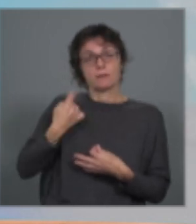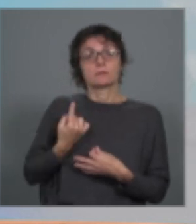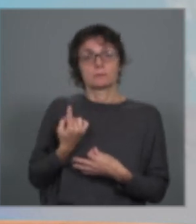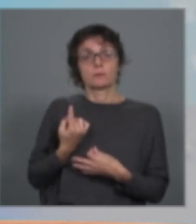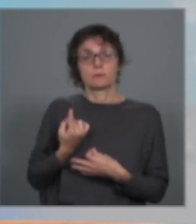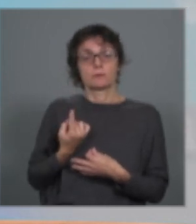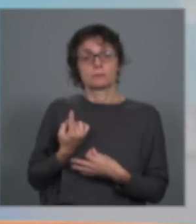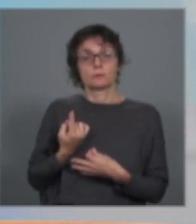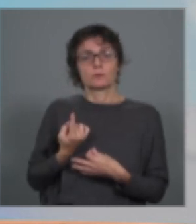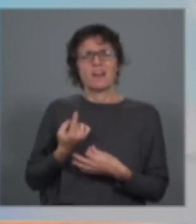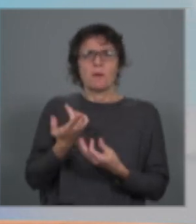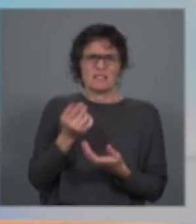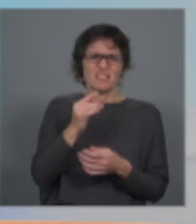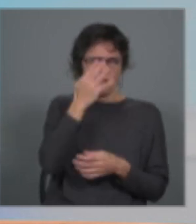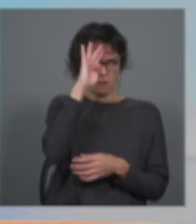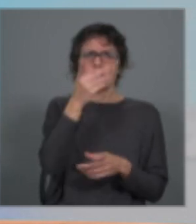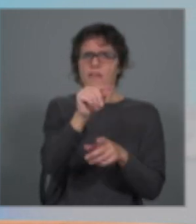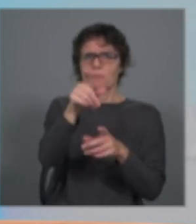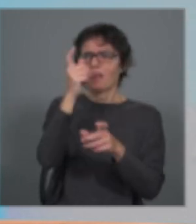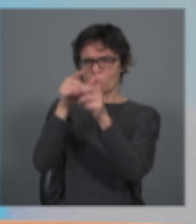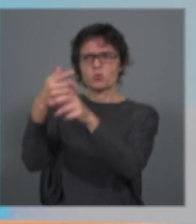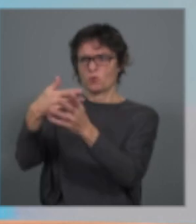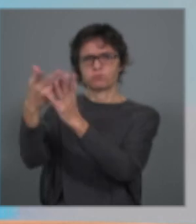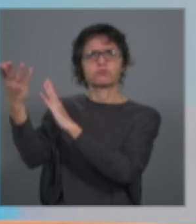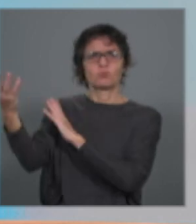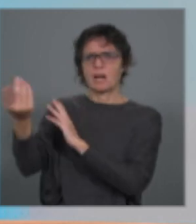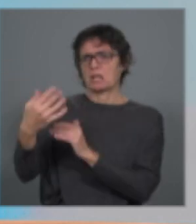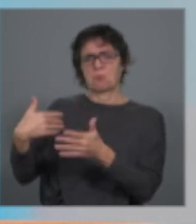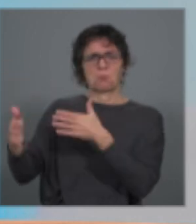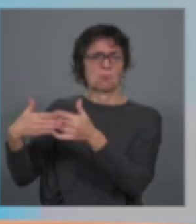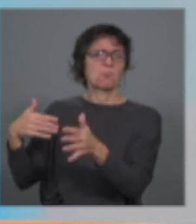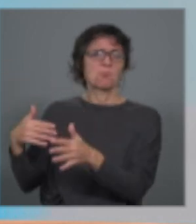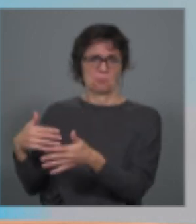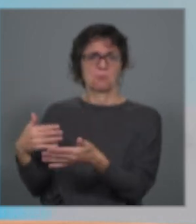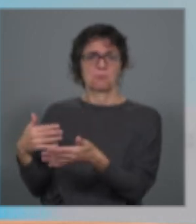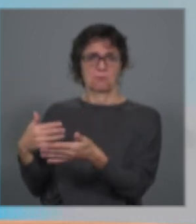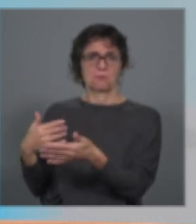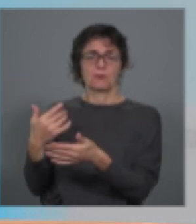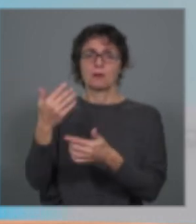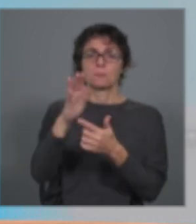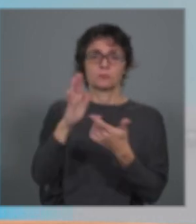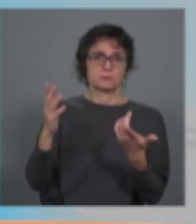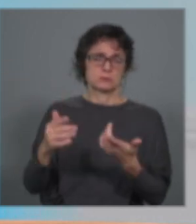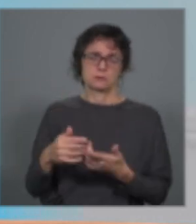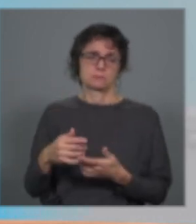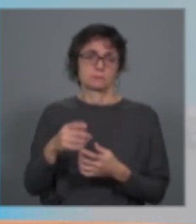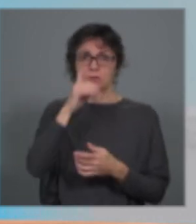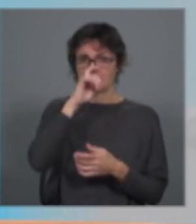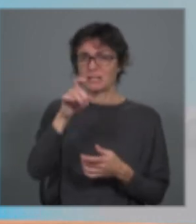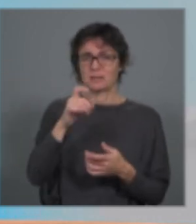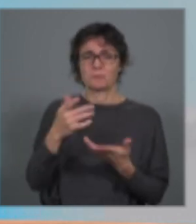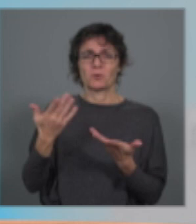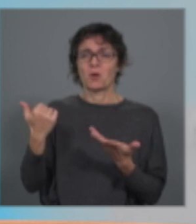que muito daquilo que era vendido também até há algum tempo era os bungee jumpings, era a